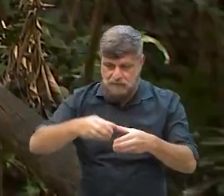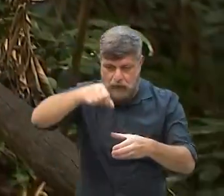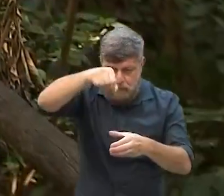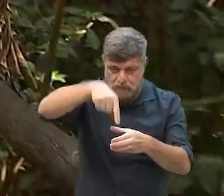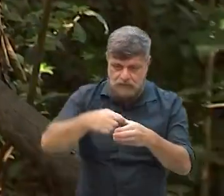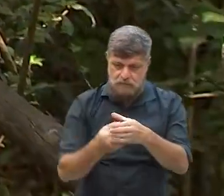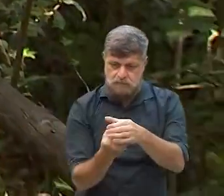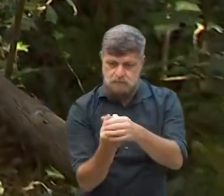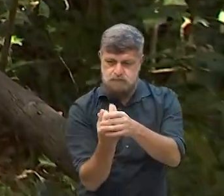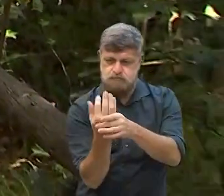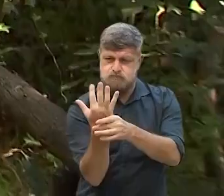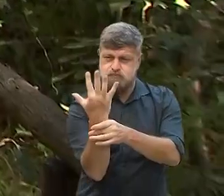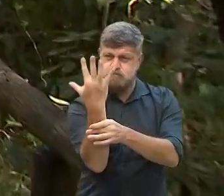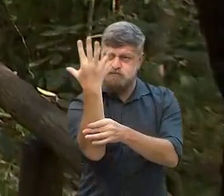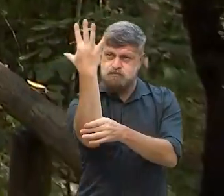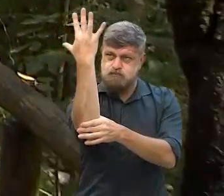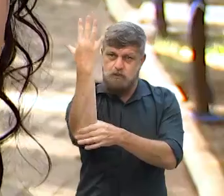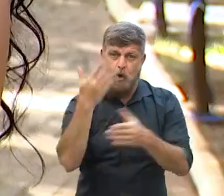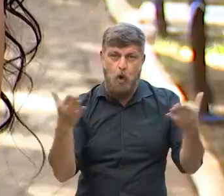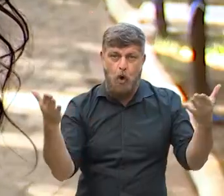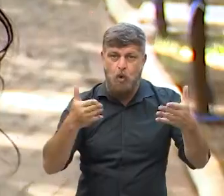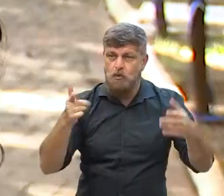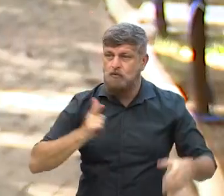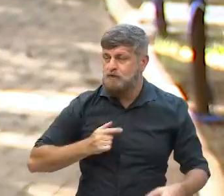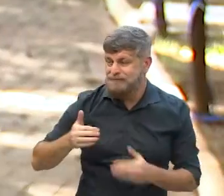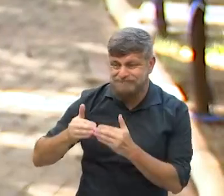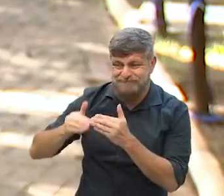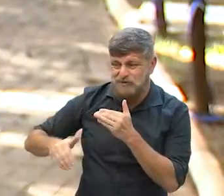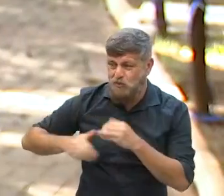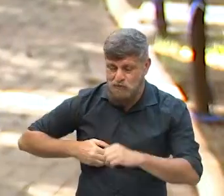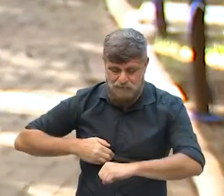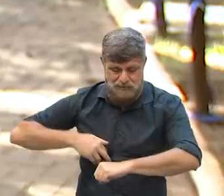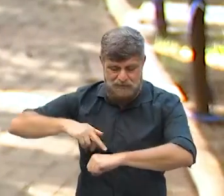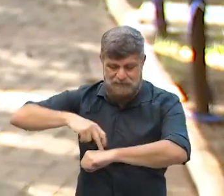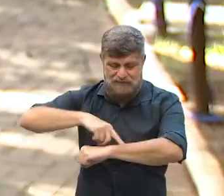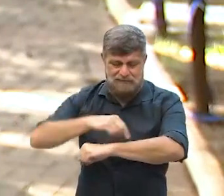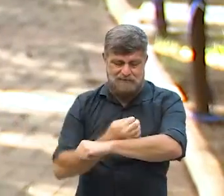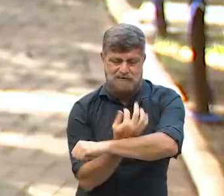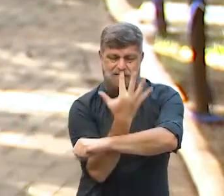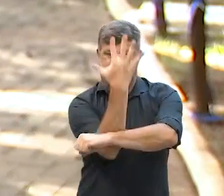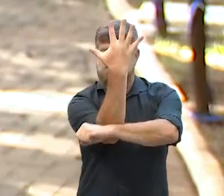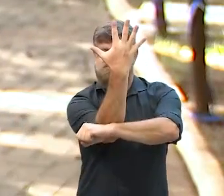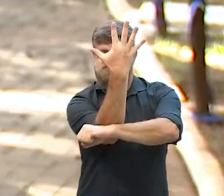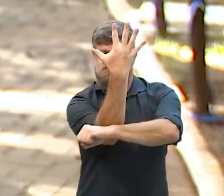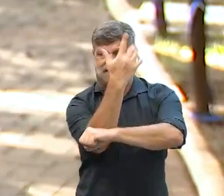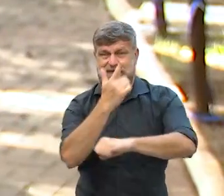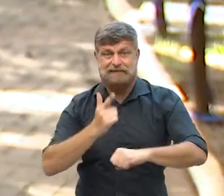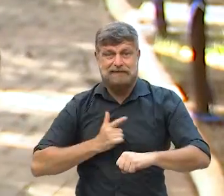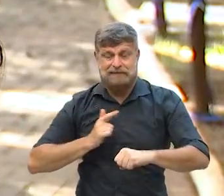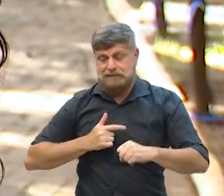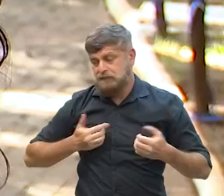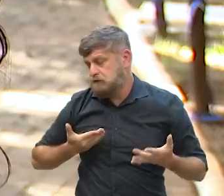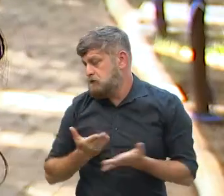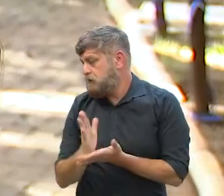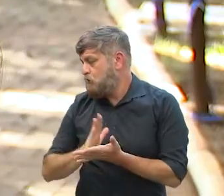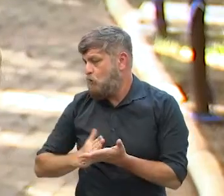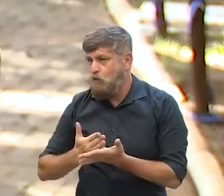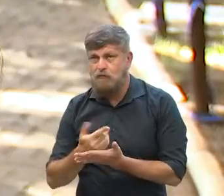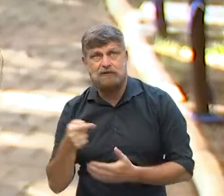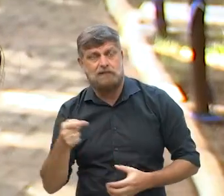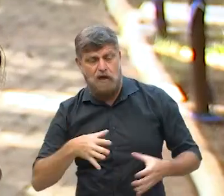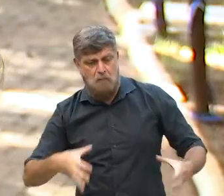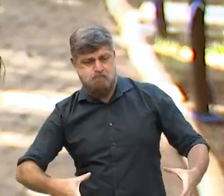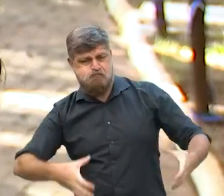alguma coisa, e plantava. Hoje são árvores que não são adequadas para a calçada, e acaba trazendo um certo transtorno para o morador, onde a